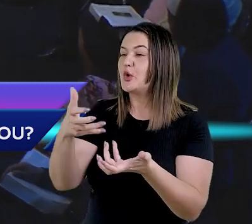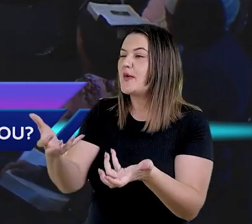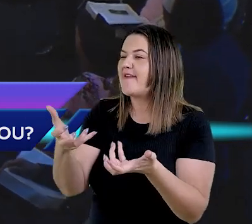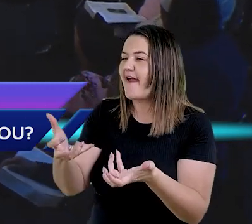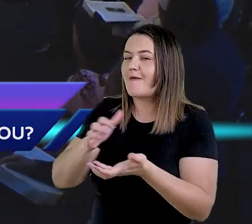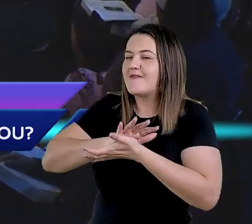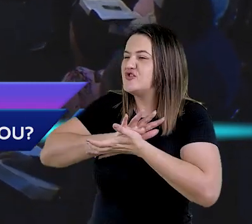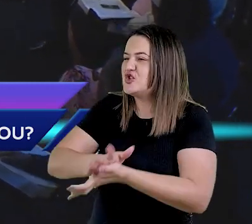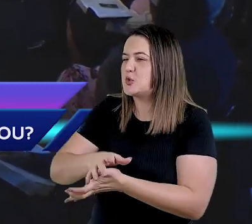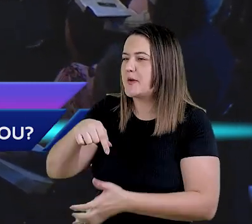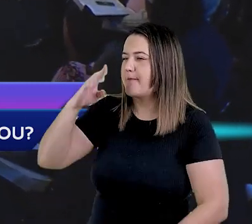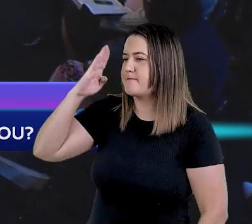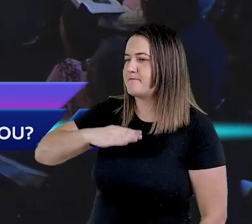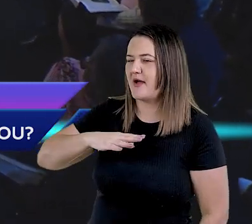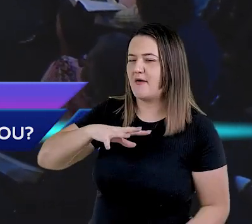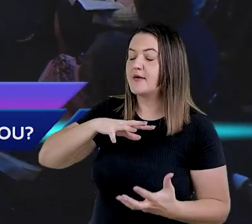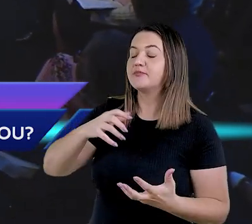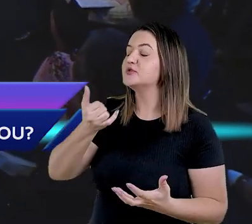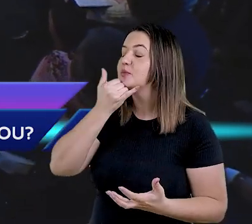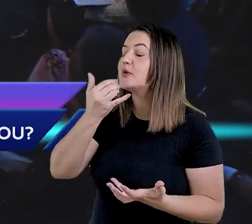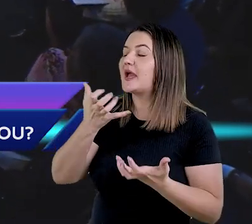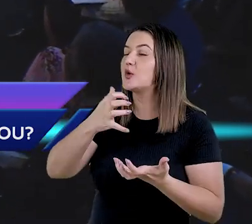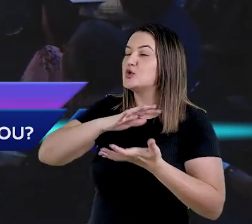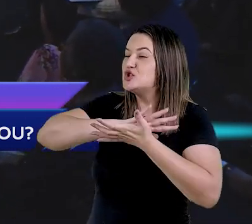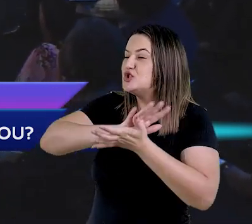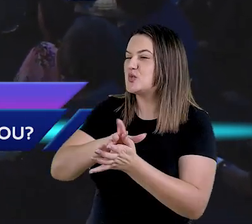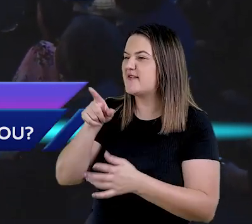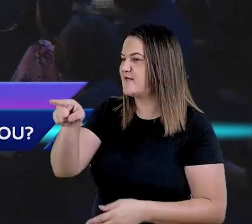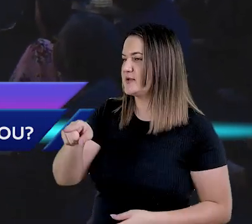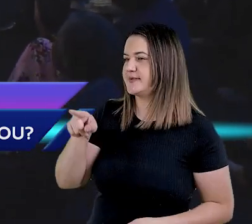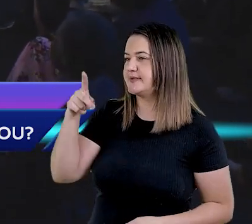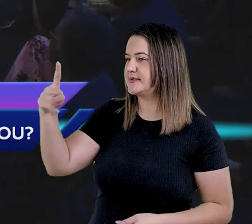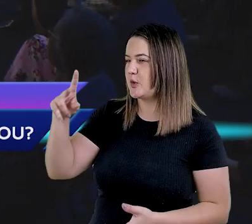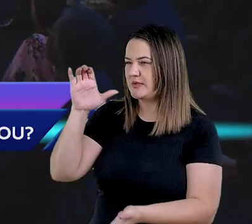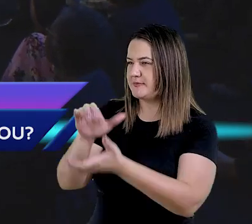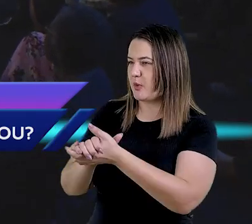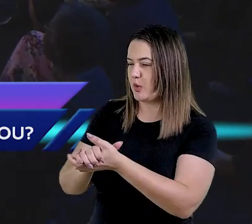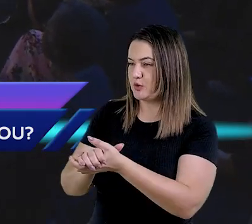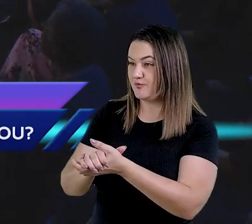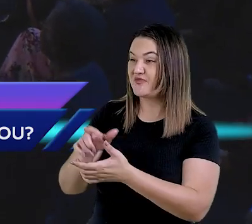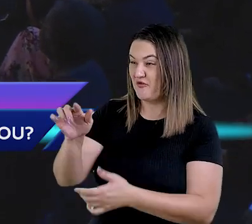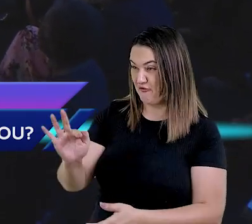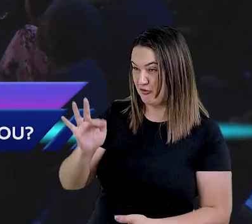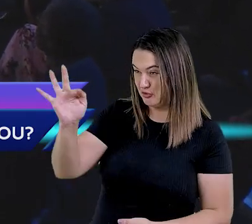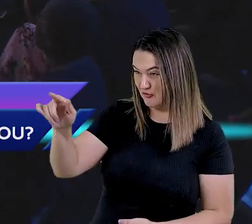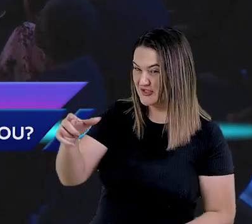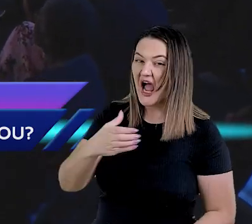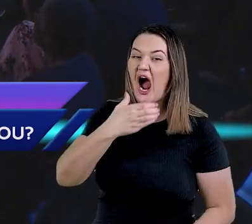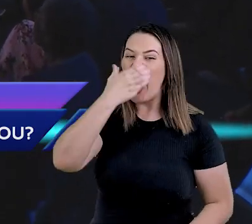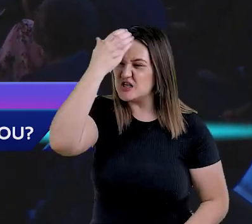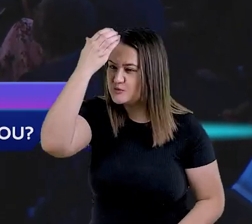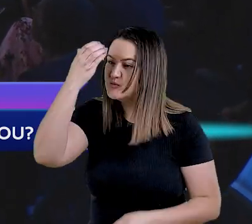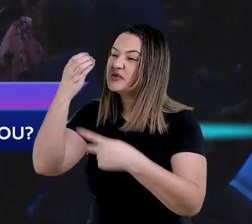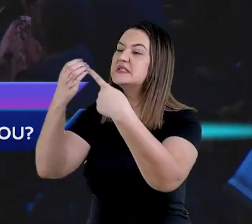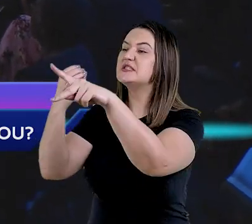estou querendo fazer um inferno nesse mundo aqui. Eva, coma esse fruto aqui e um filho seu vai matar o outro.